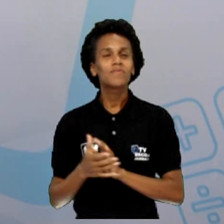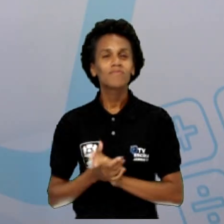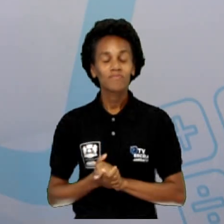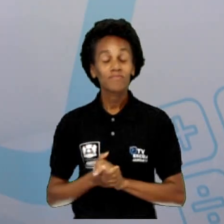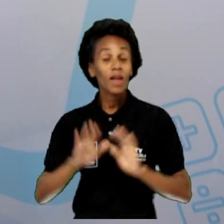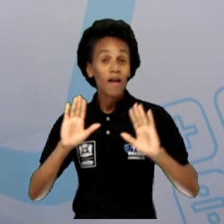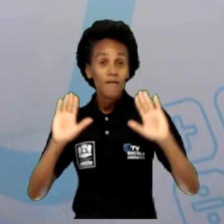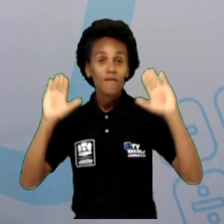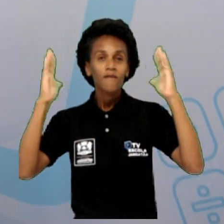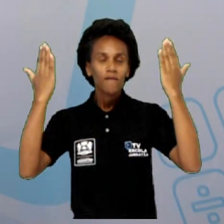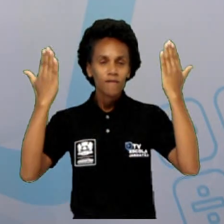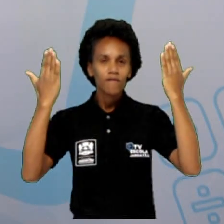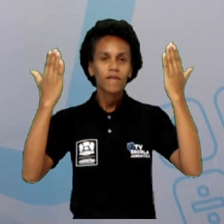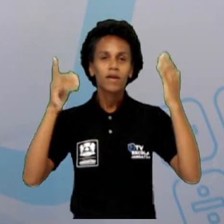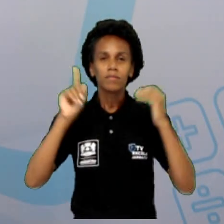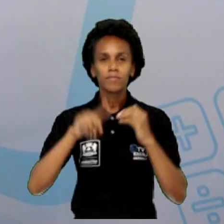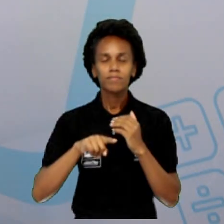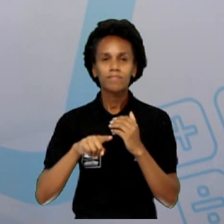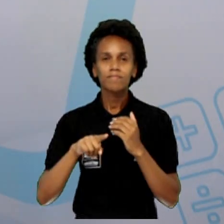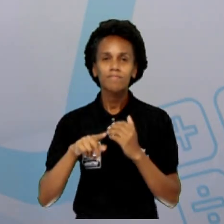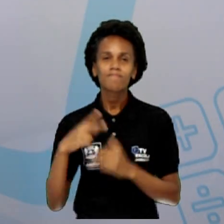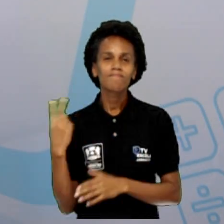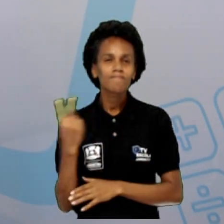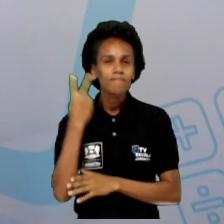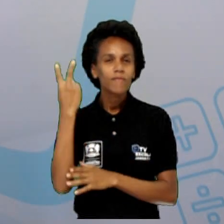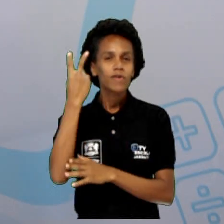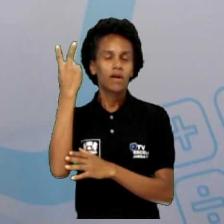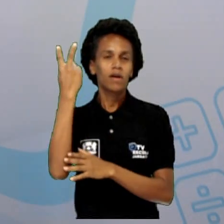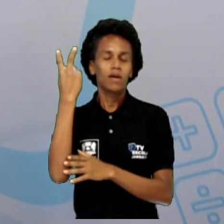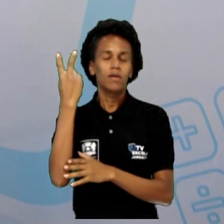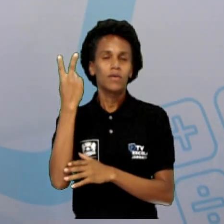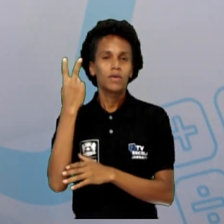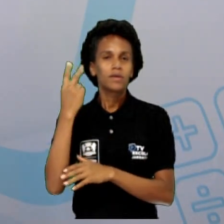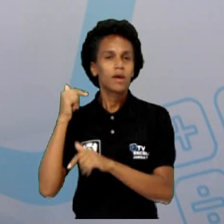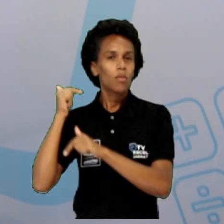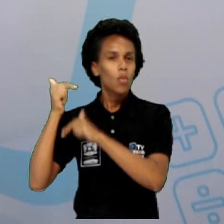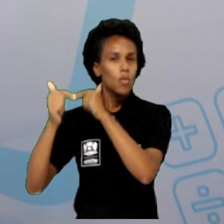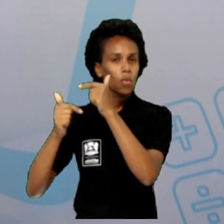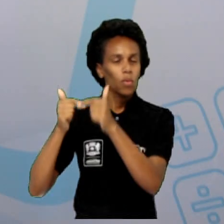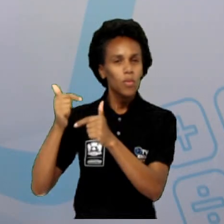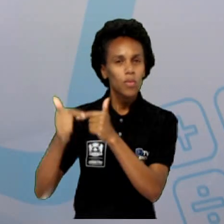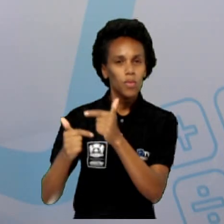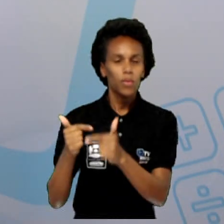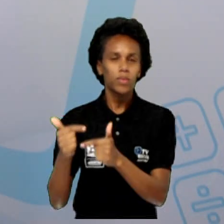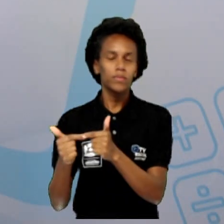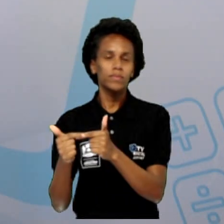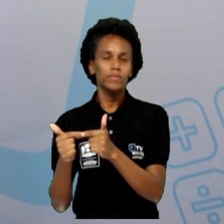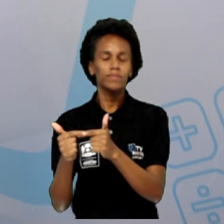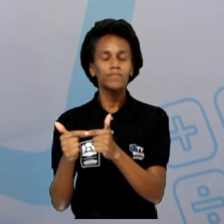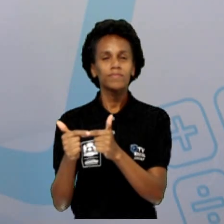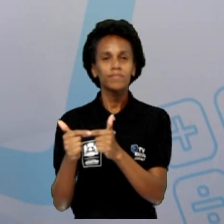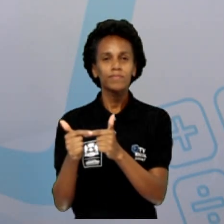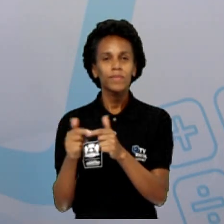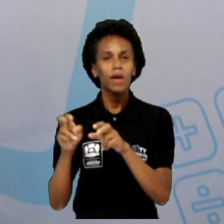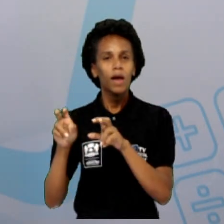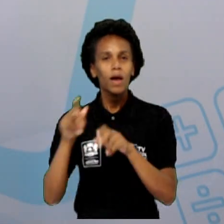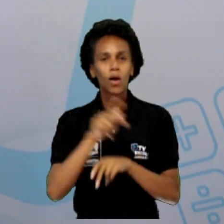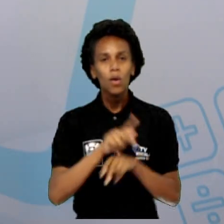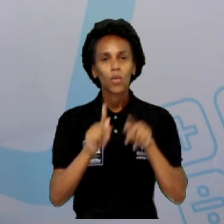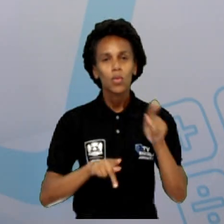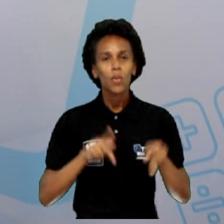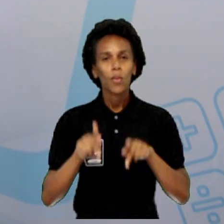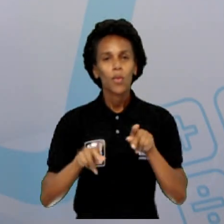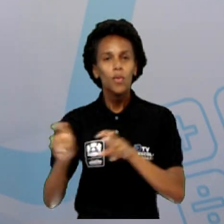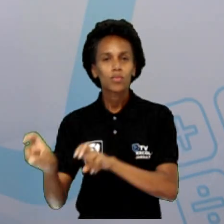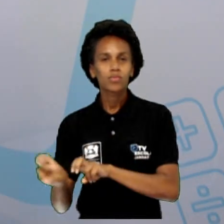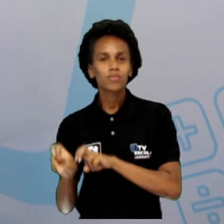valorizar, preservar a herança e a tradição nordestina do povo, principalmente da zona rural, tá